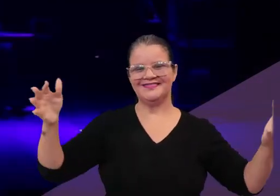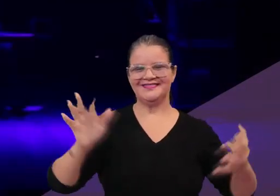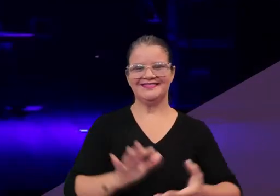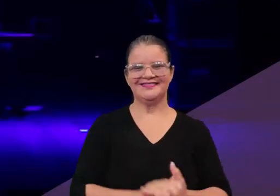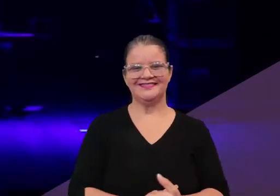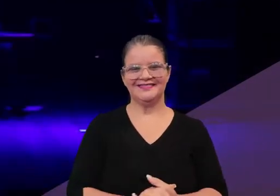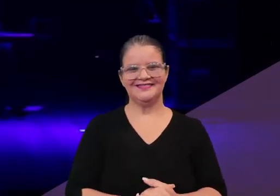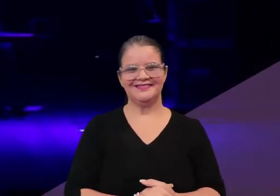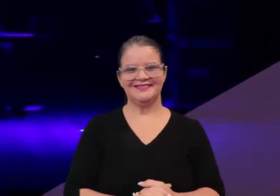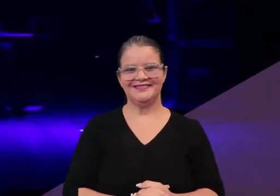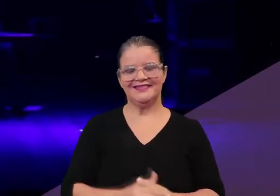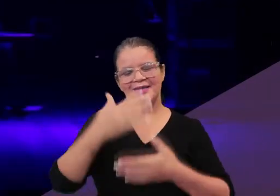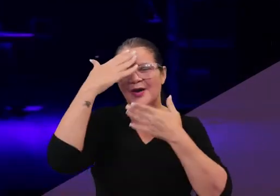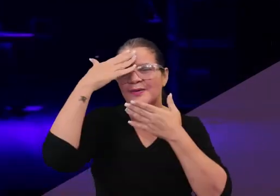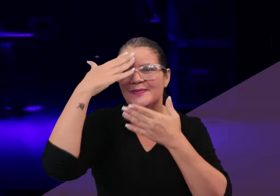Obrigada.